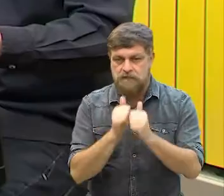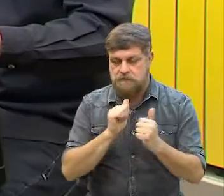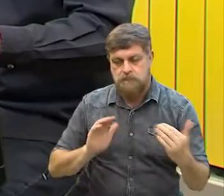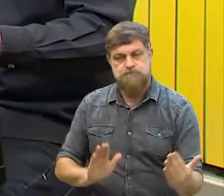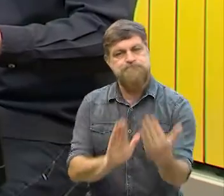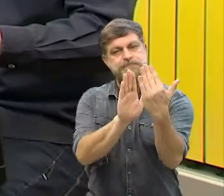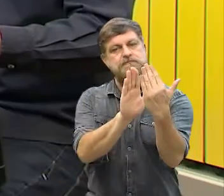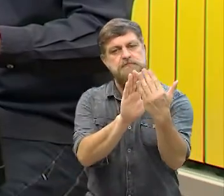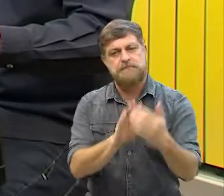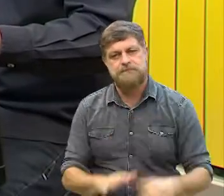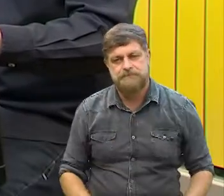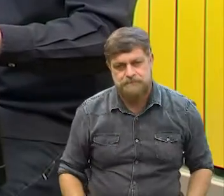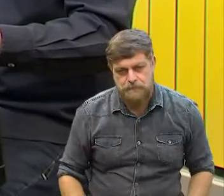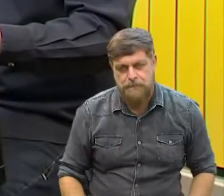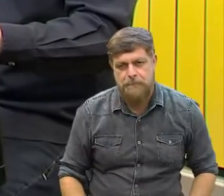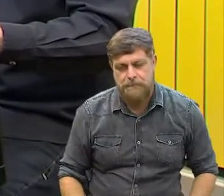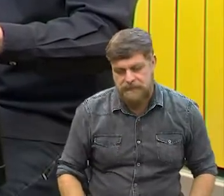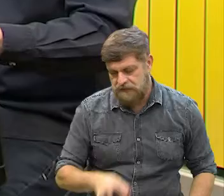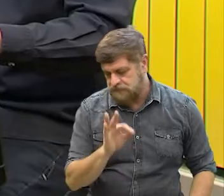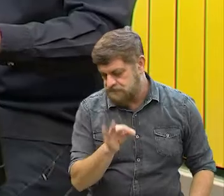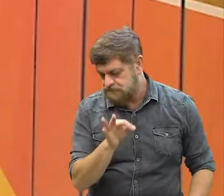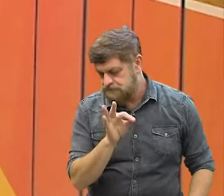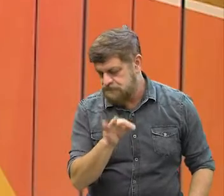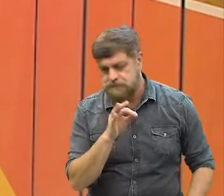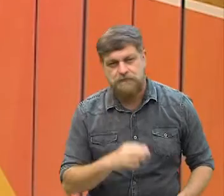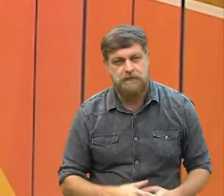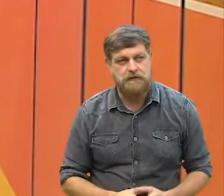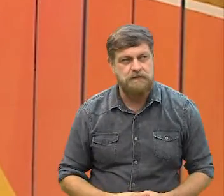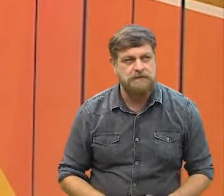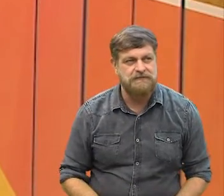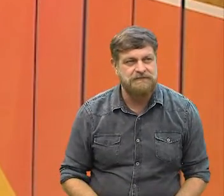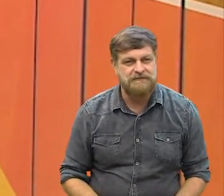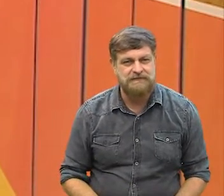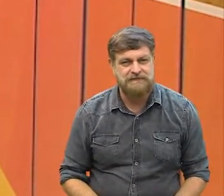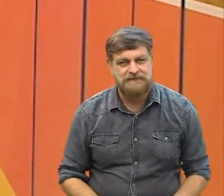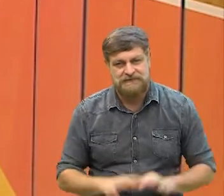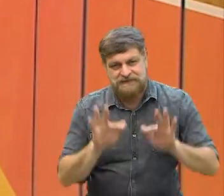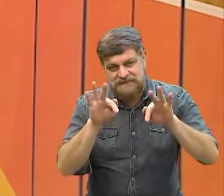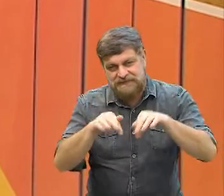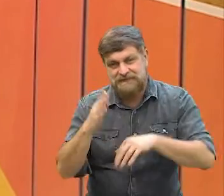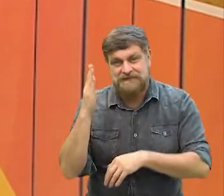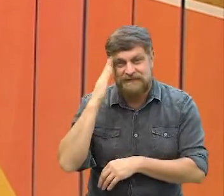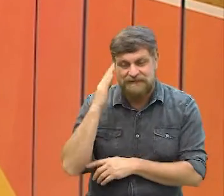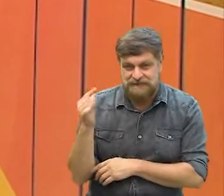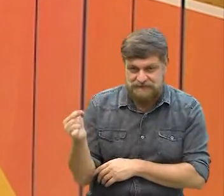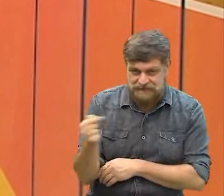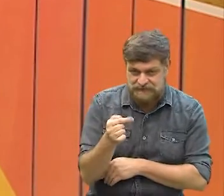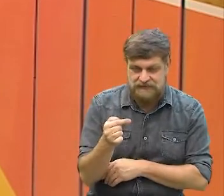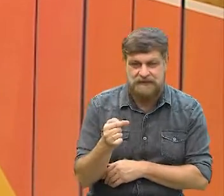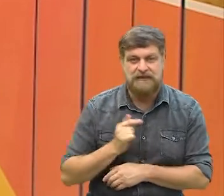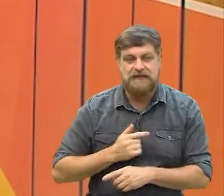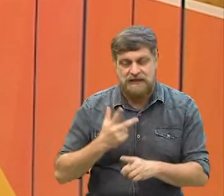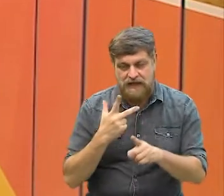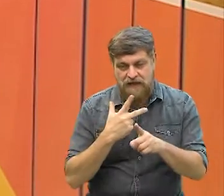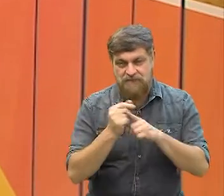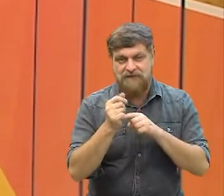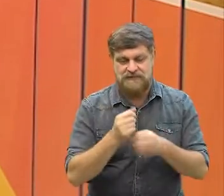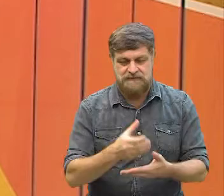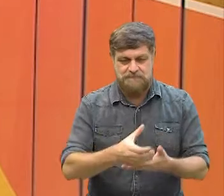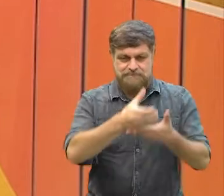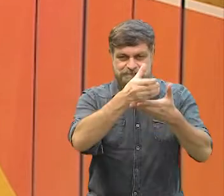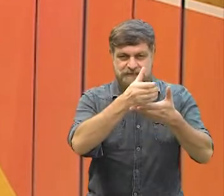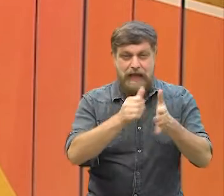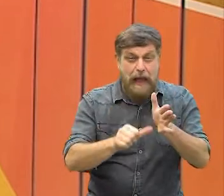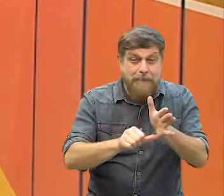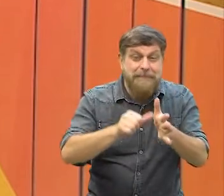né? Uhum. Exatamente. Bom, o final vocês já sabem, né? A equipe conquistou esse título. Você é a